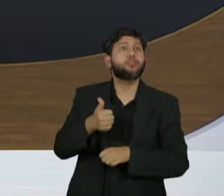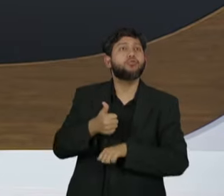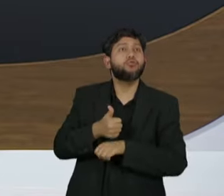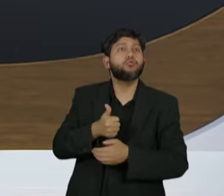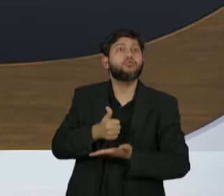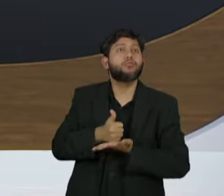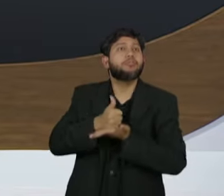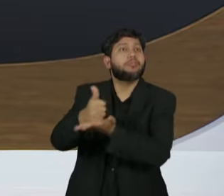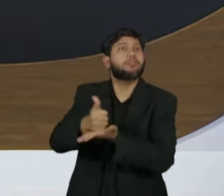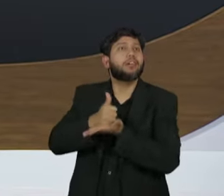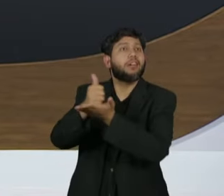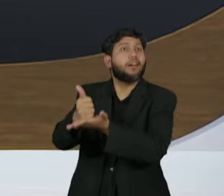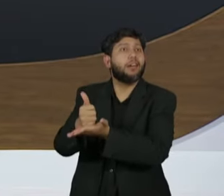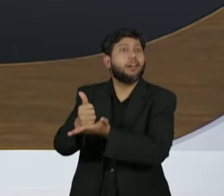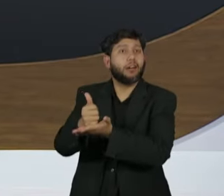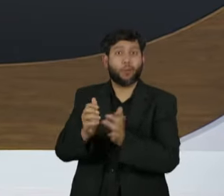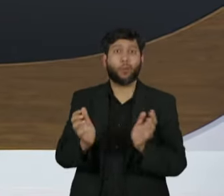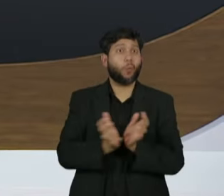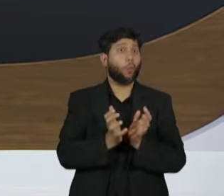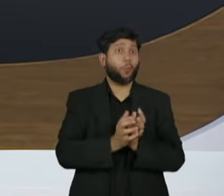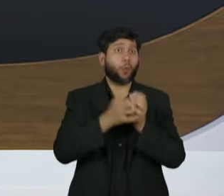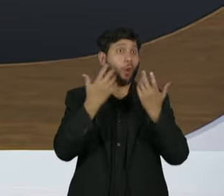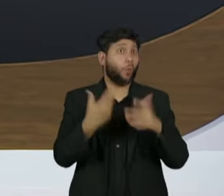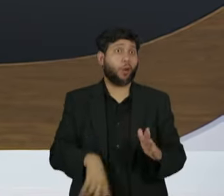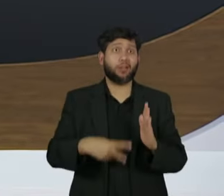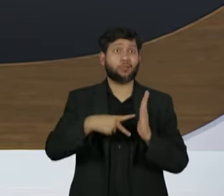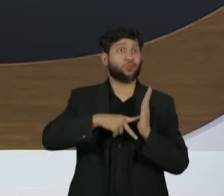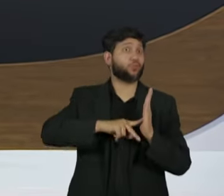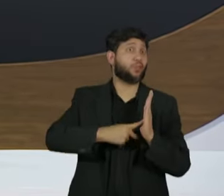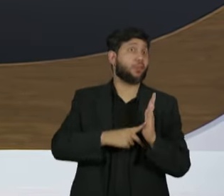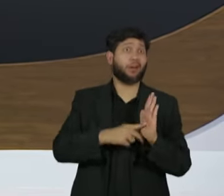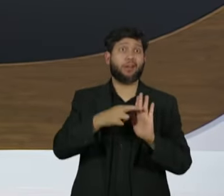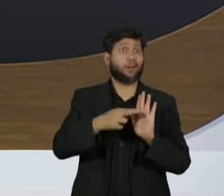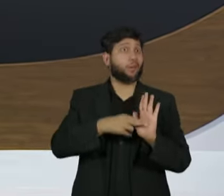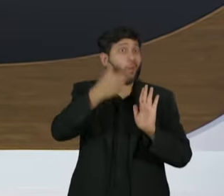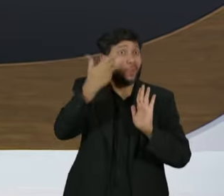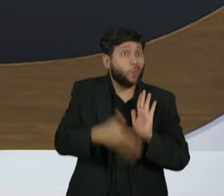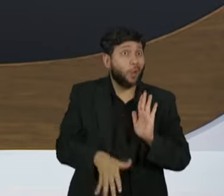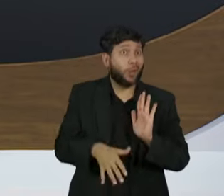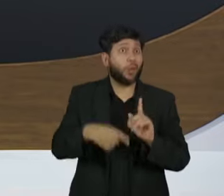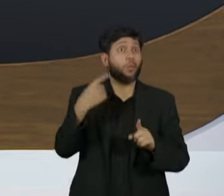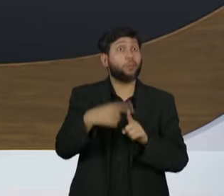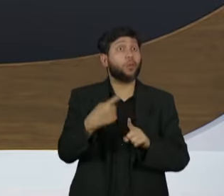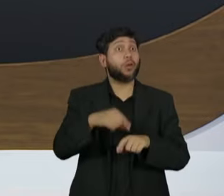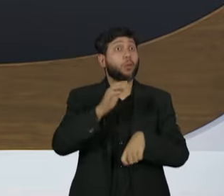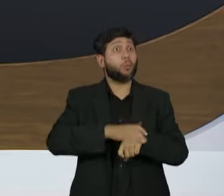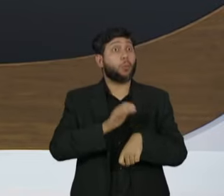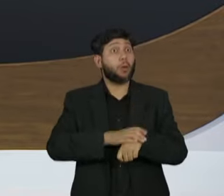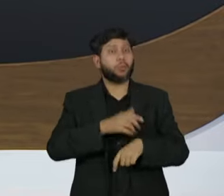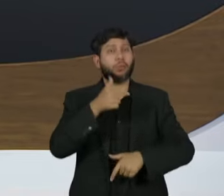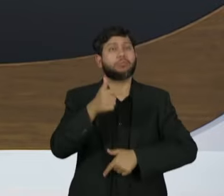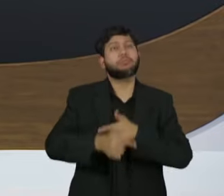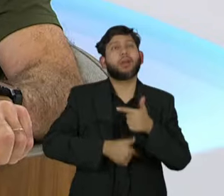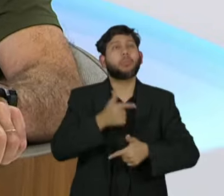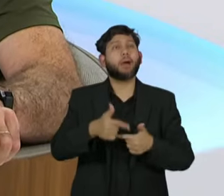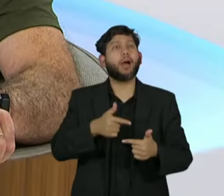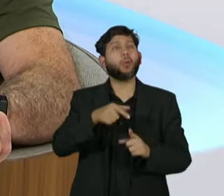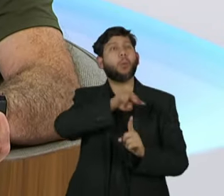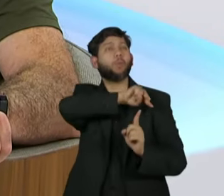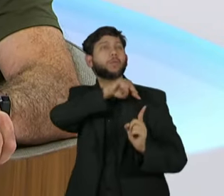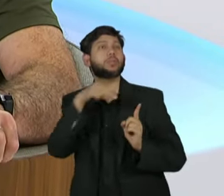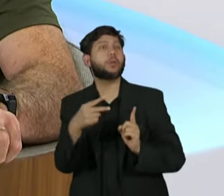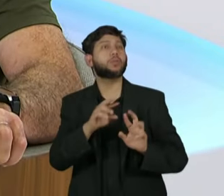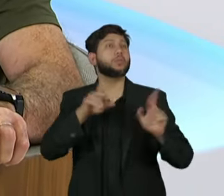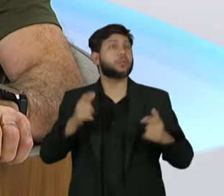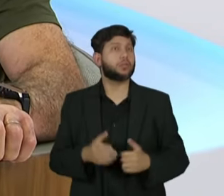os ubers que não querem ser sindicalizados não querem ser regulamentados porque já nasceram numa era em que o trabalho é visto de uma outra maneira